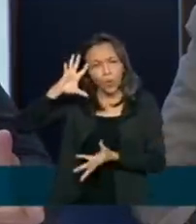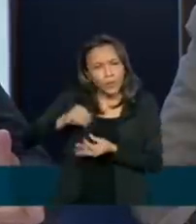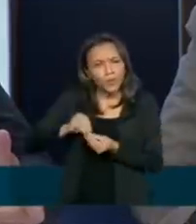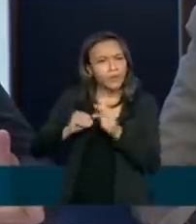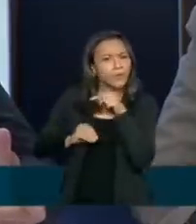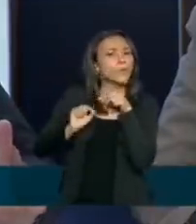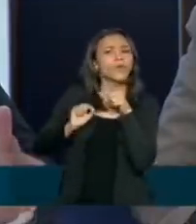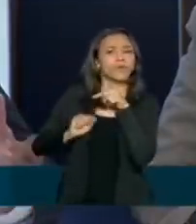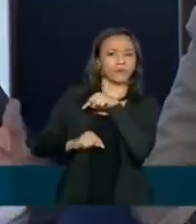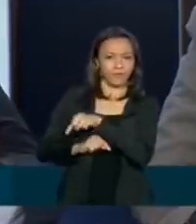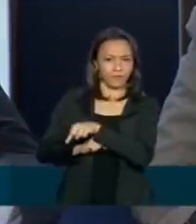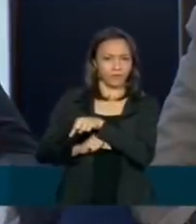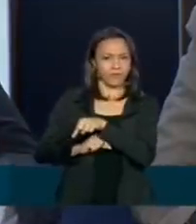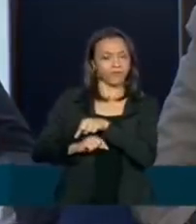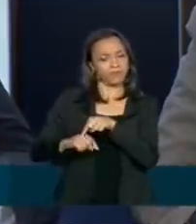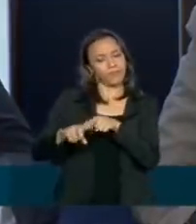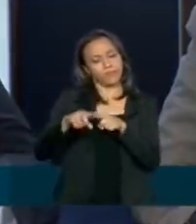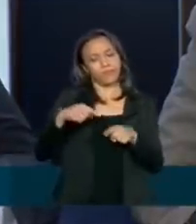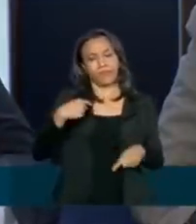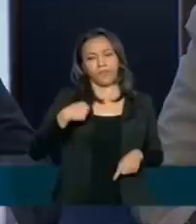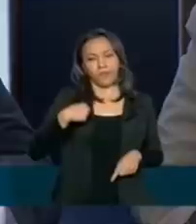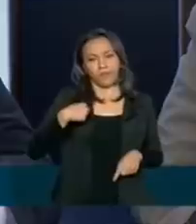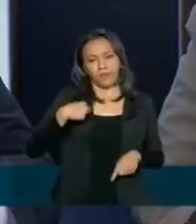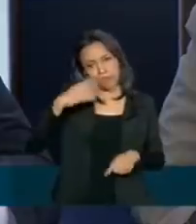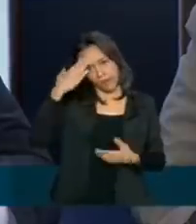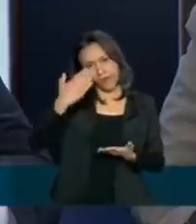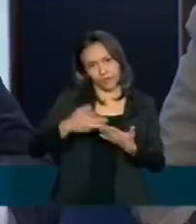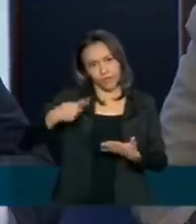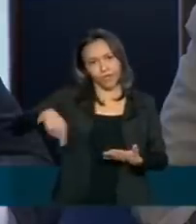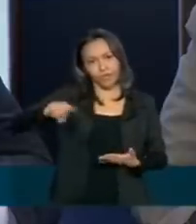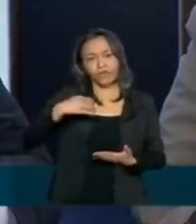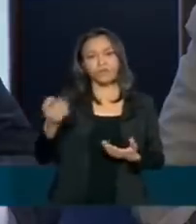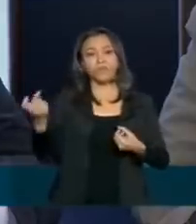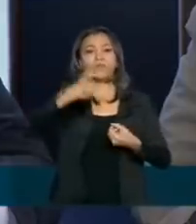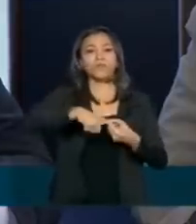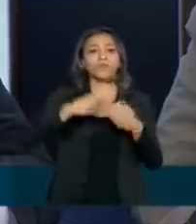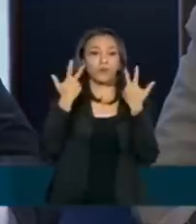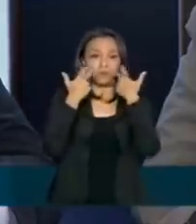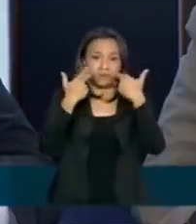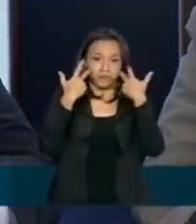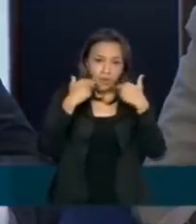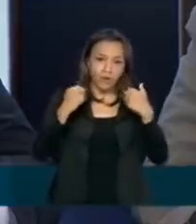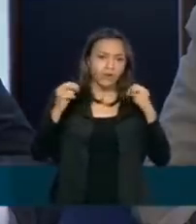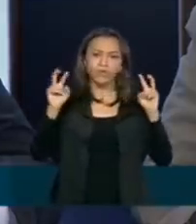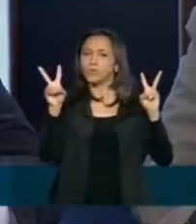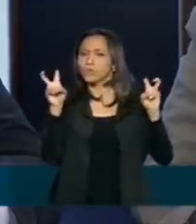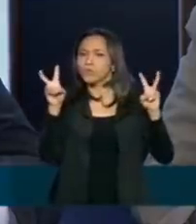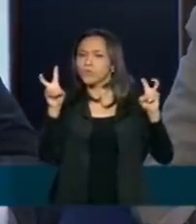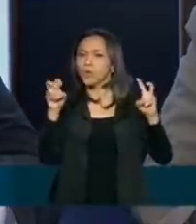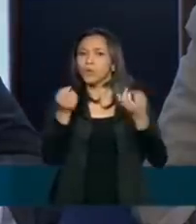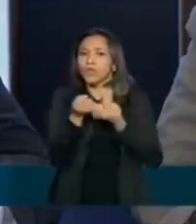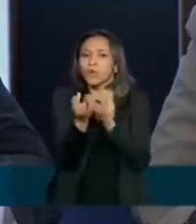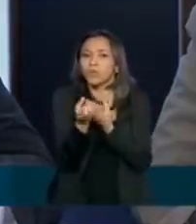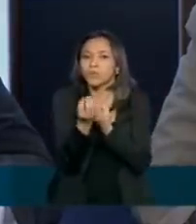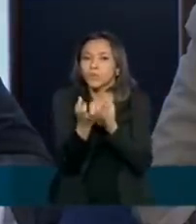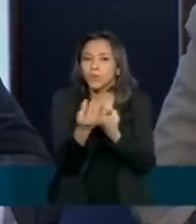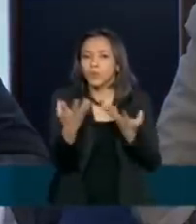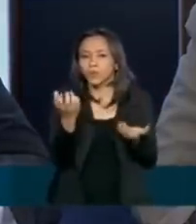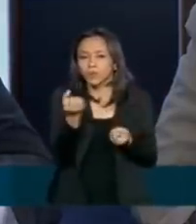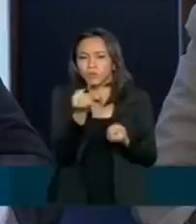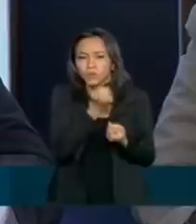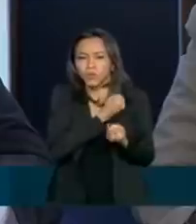isso, acredito que a gente vai voltar ao normal, com relação à discussão de dados. E compreender